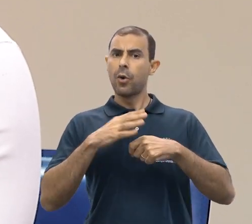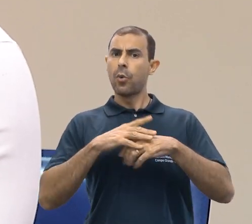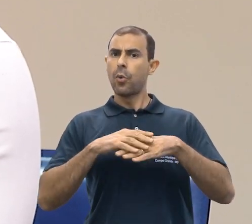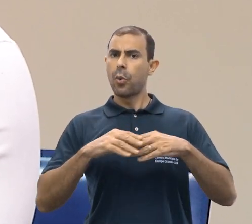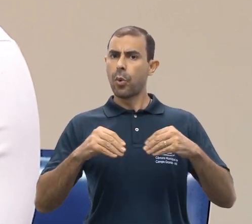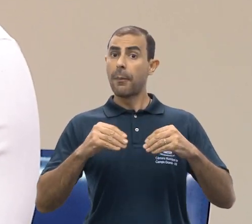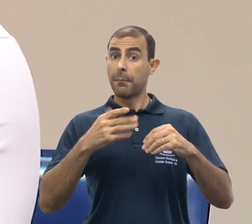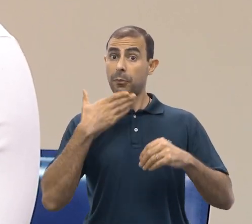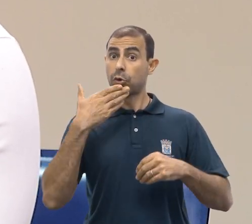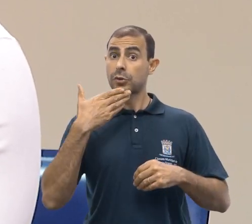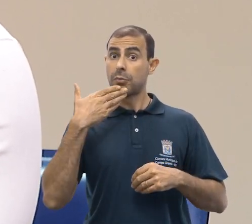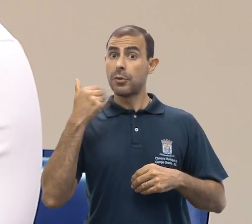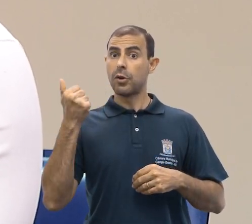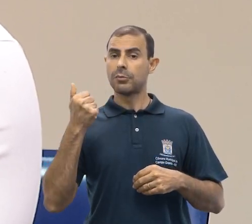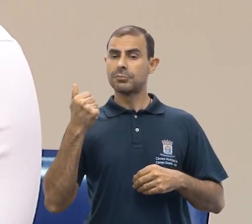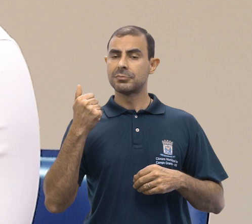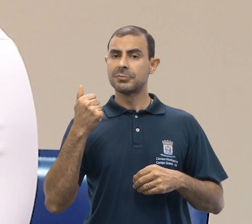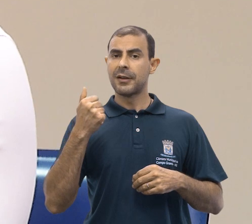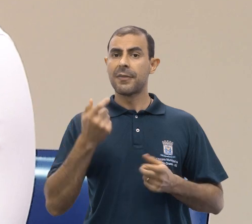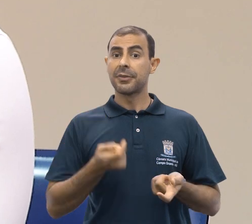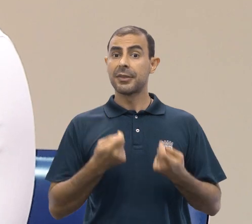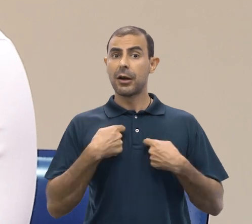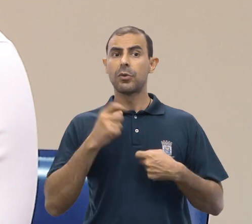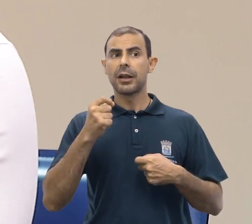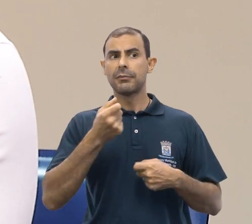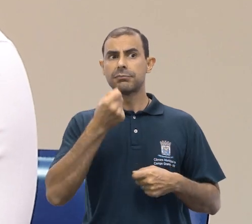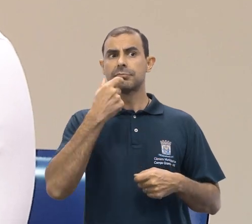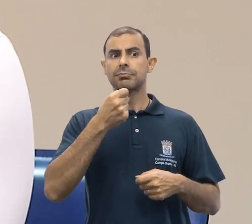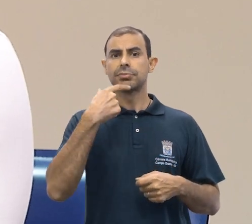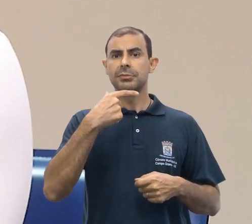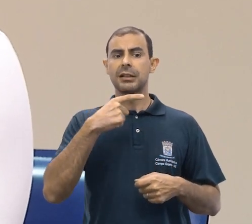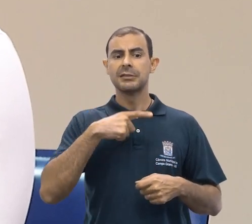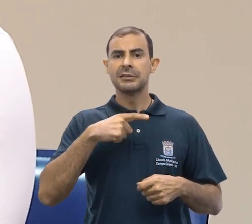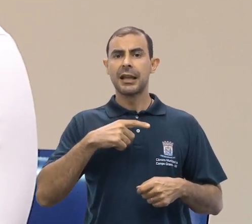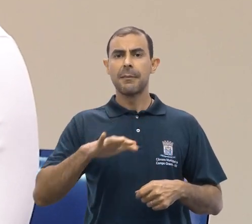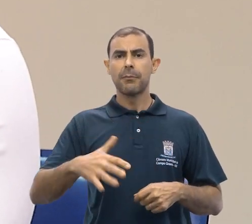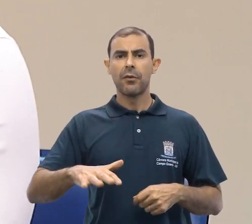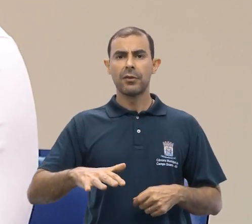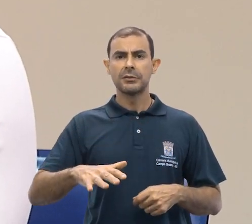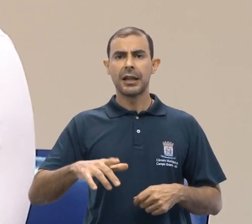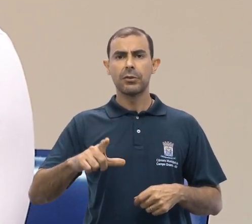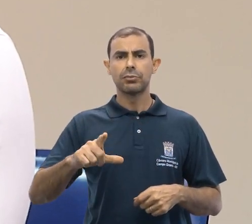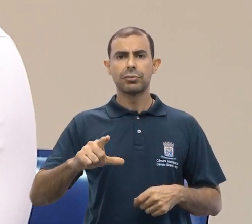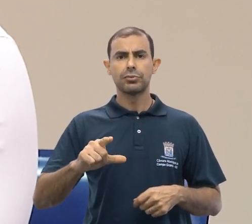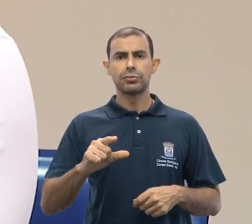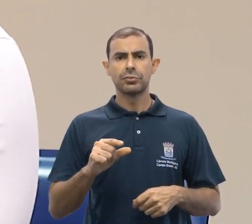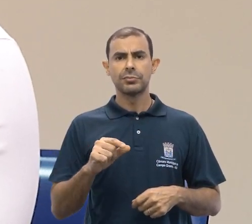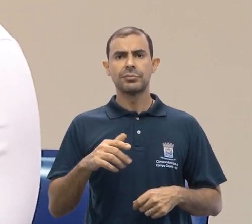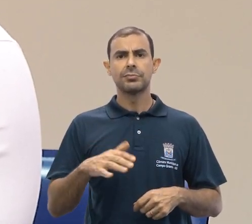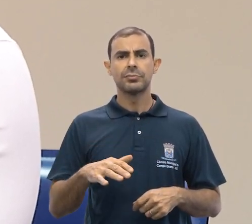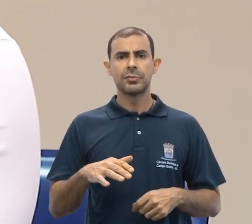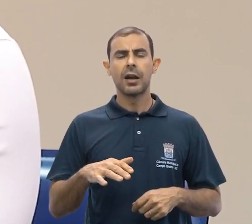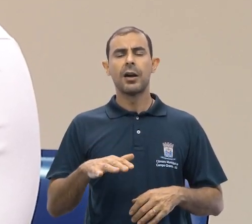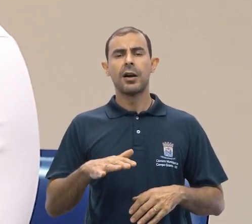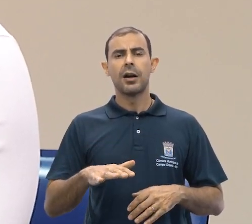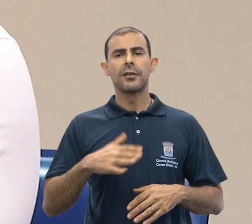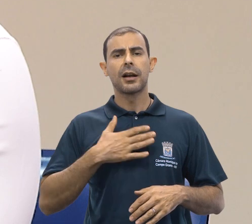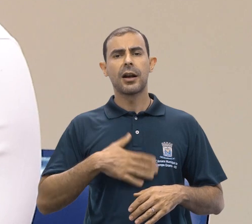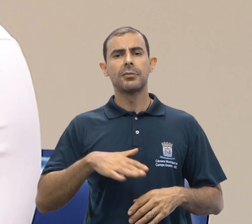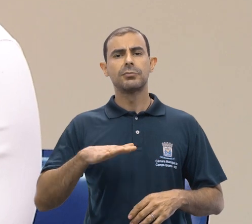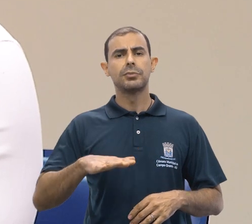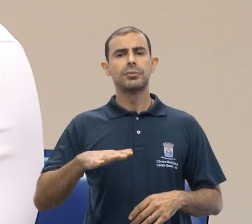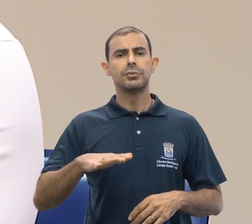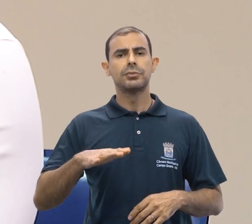dada em comprimido, né, ela é como se fosse um combustível, que ele está parando, o movimento está regredindo de novo, ele toma,